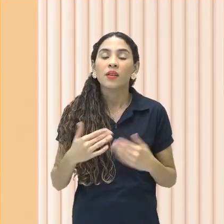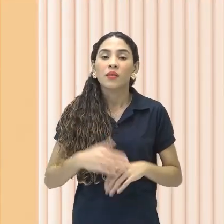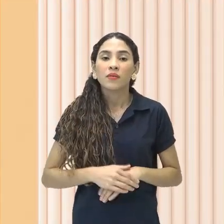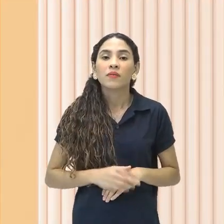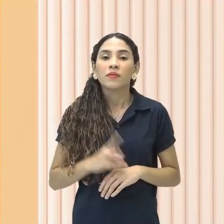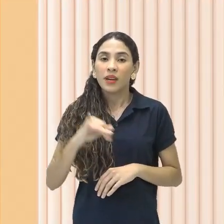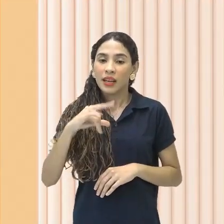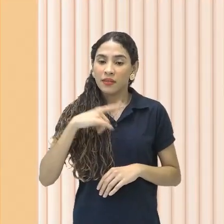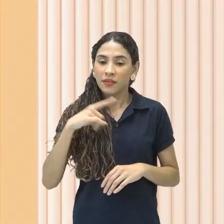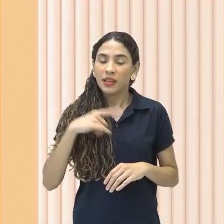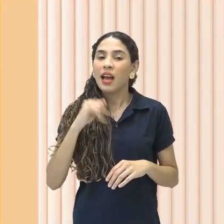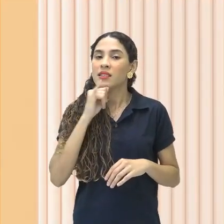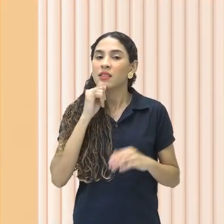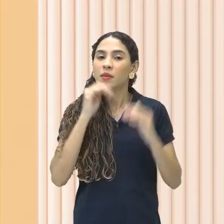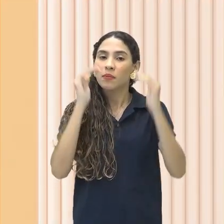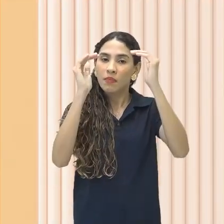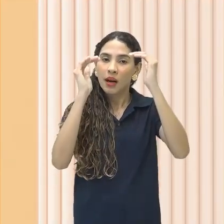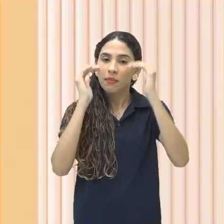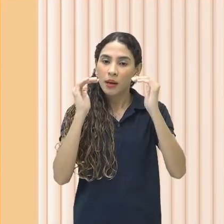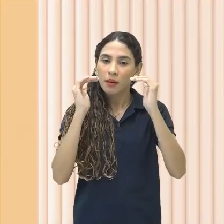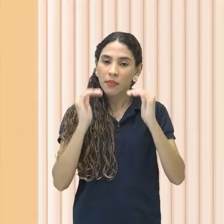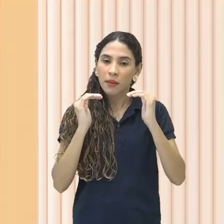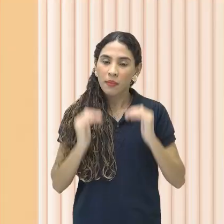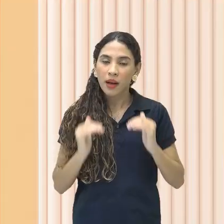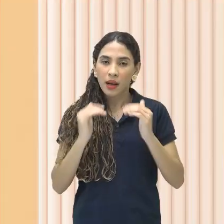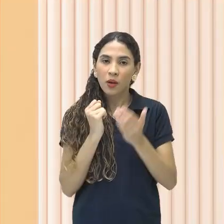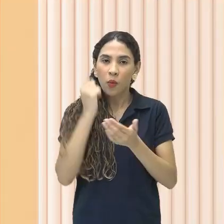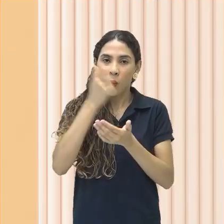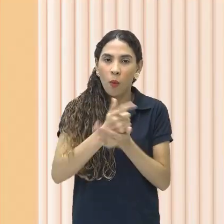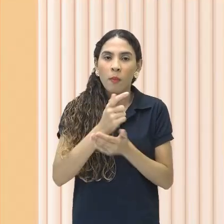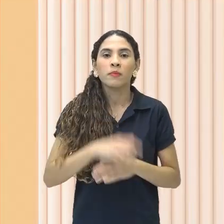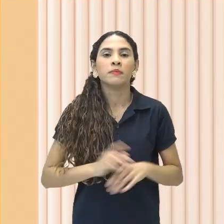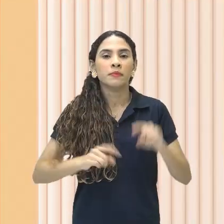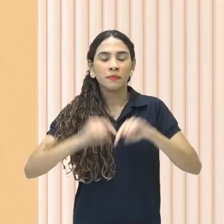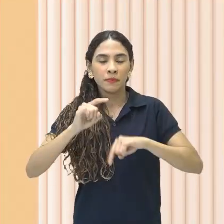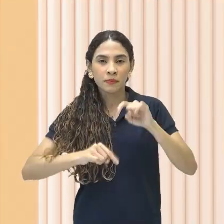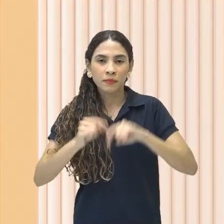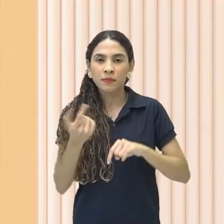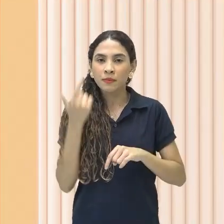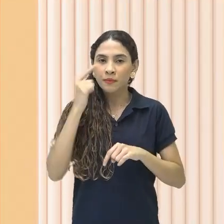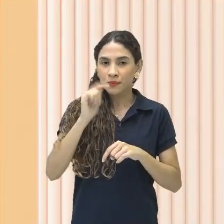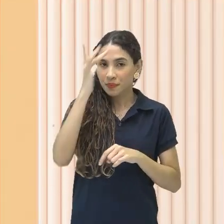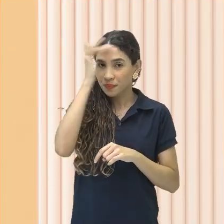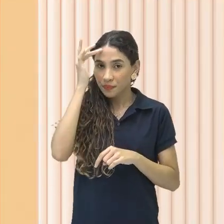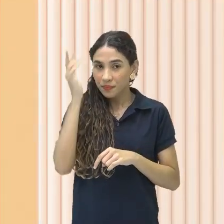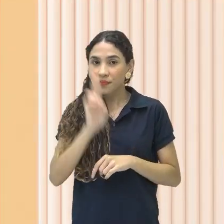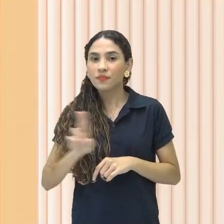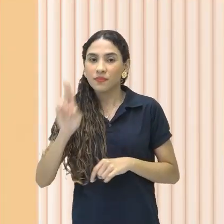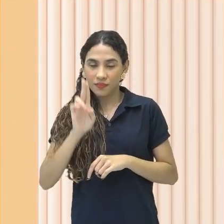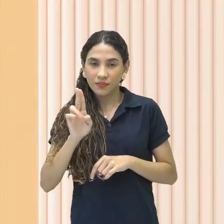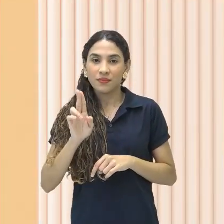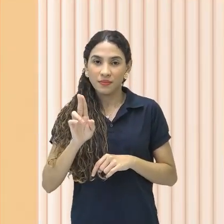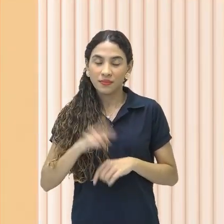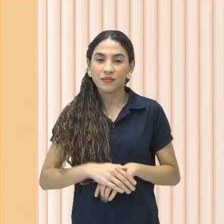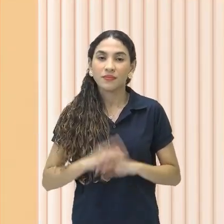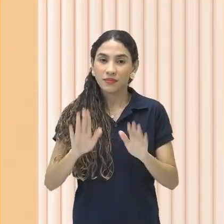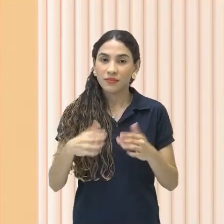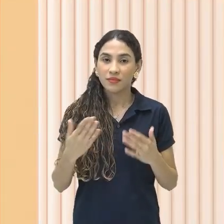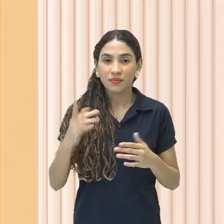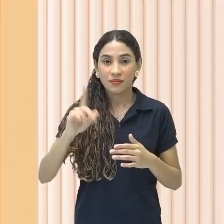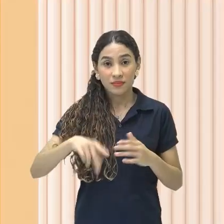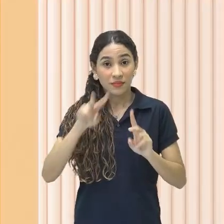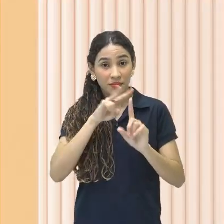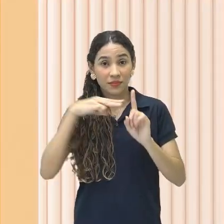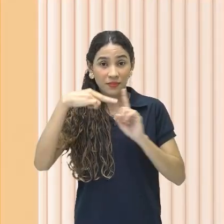vem as hierarquias, né, de compras, né, desse produto até chegar no consumidor. Então, é essa que era